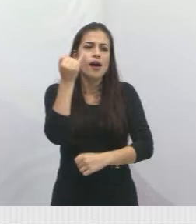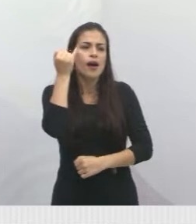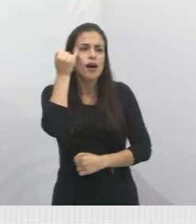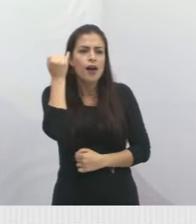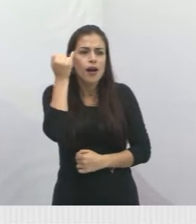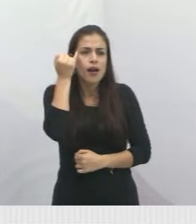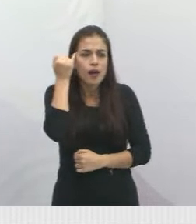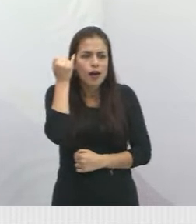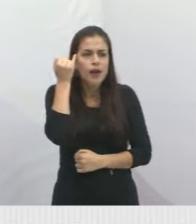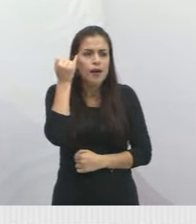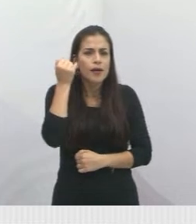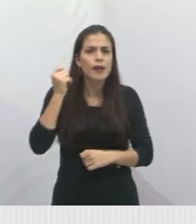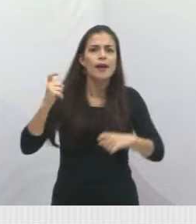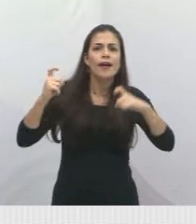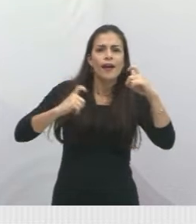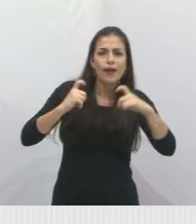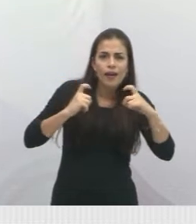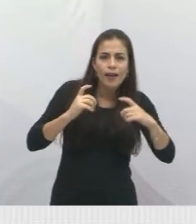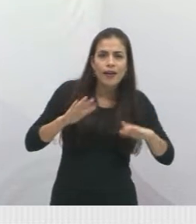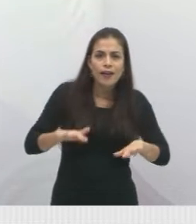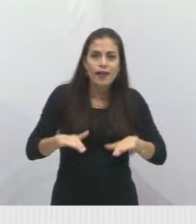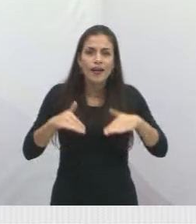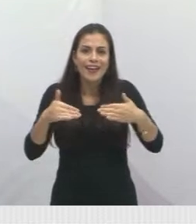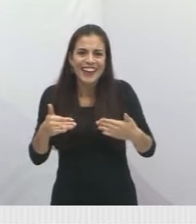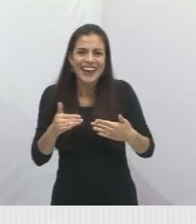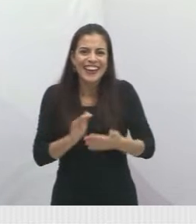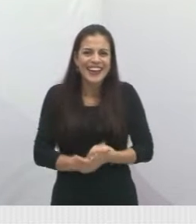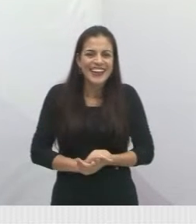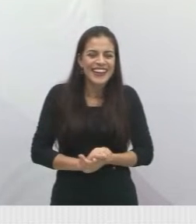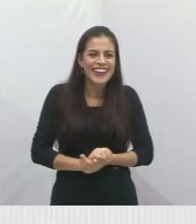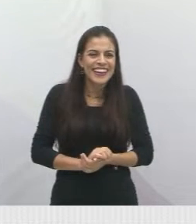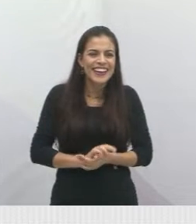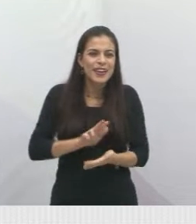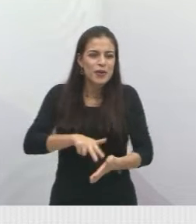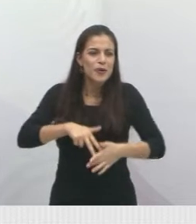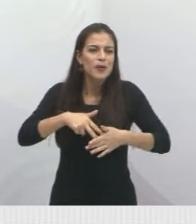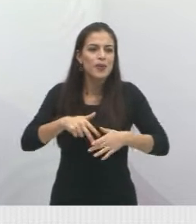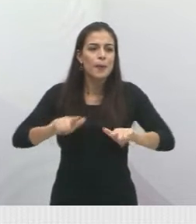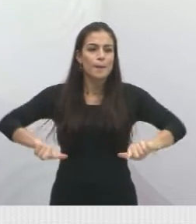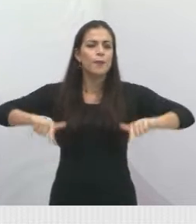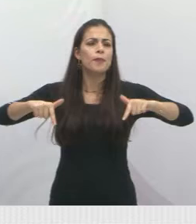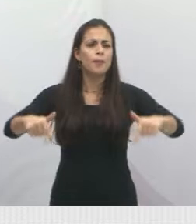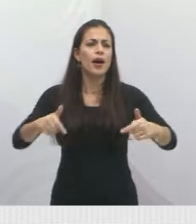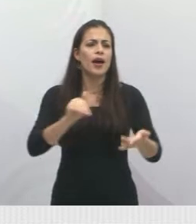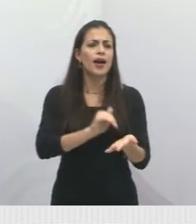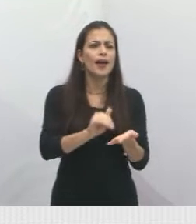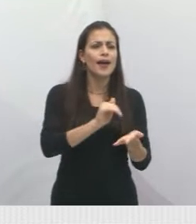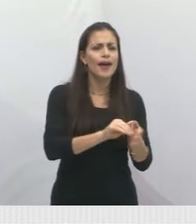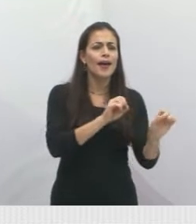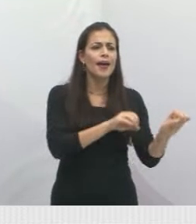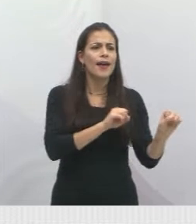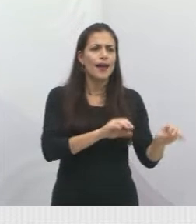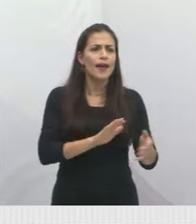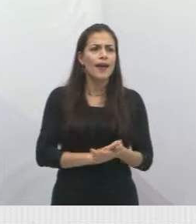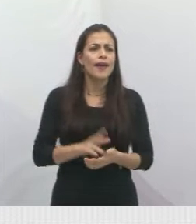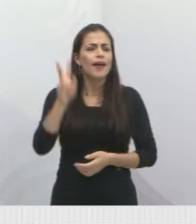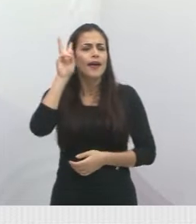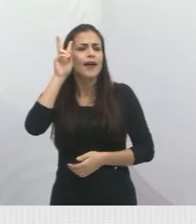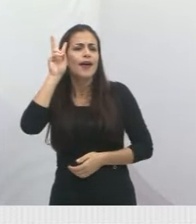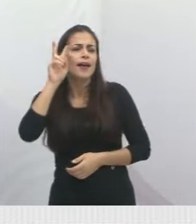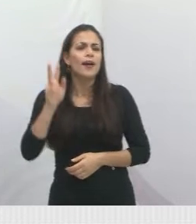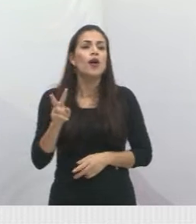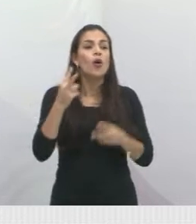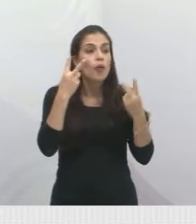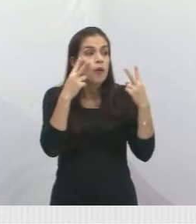não mede esforços para colocar a Secretaria adiante. No entanto, é historicamente já notório o